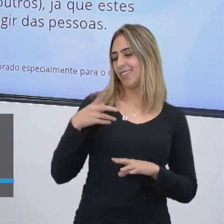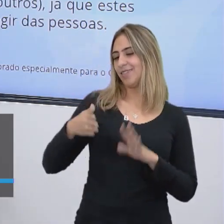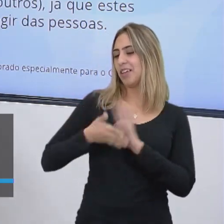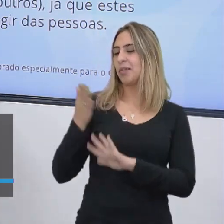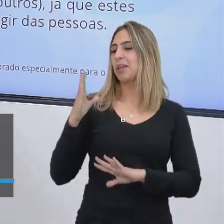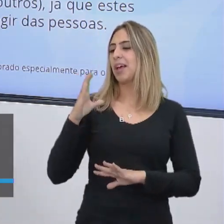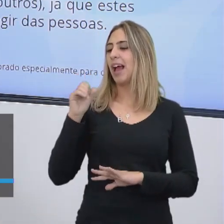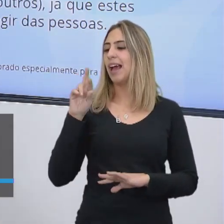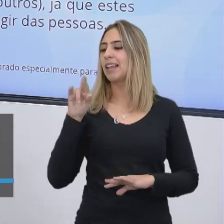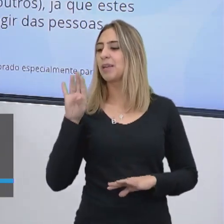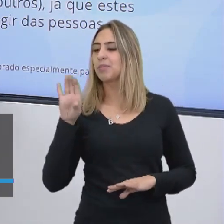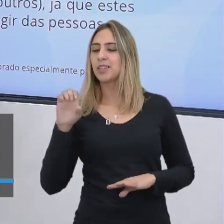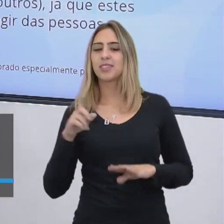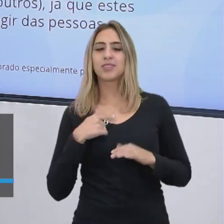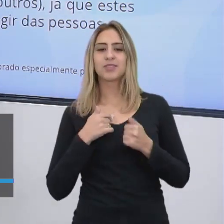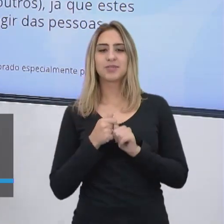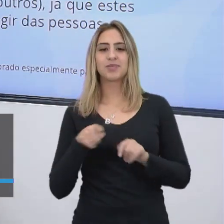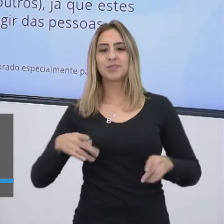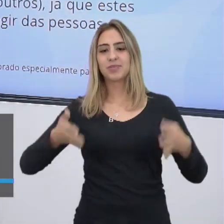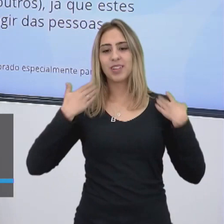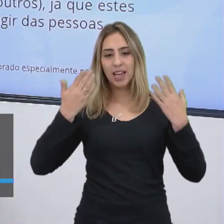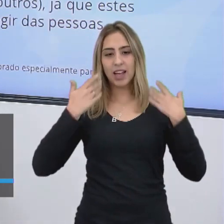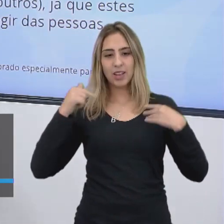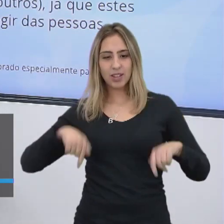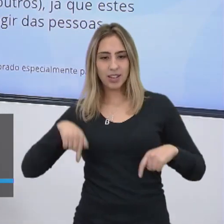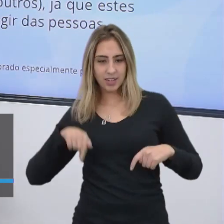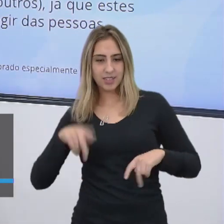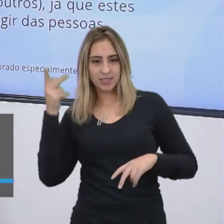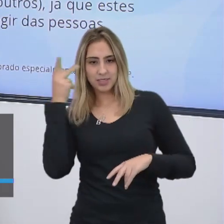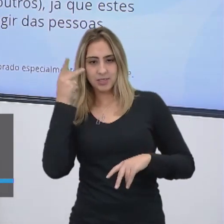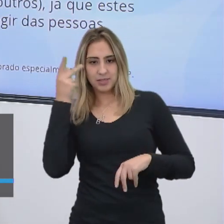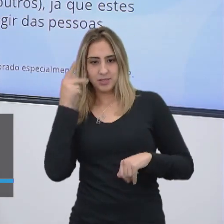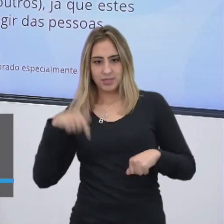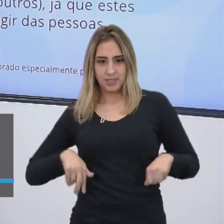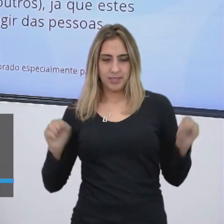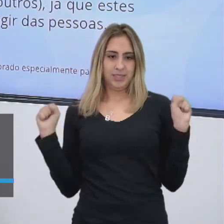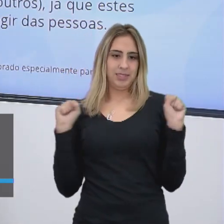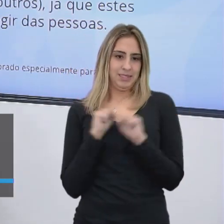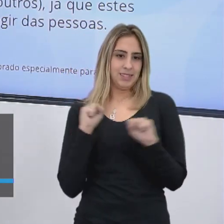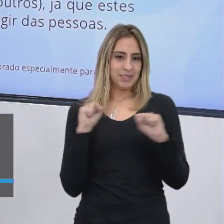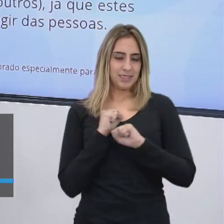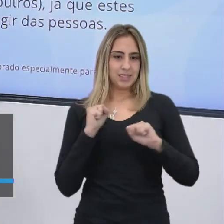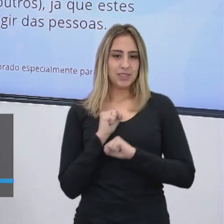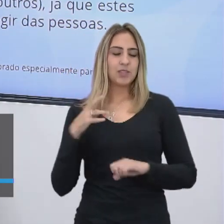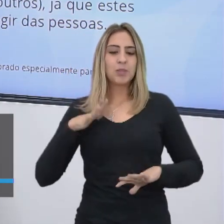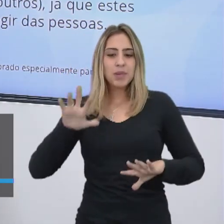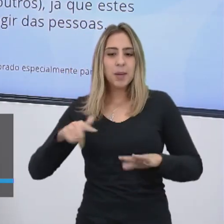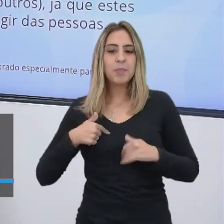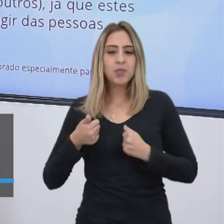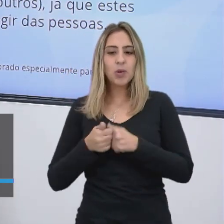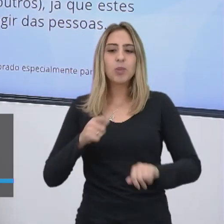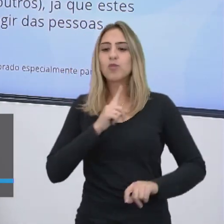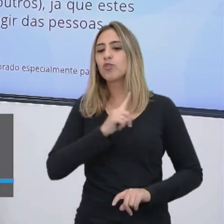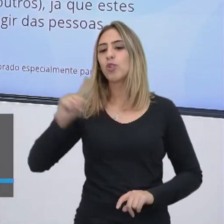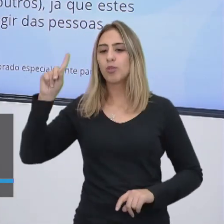Então hoje, num calor que está aqui na cidade de São Paulo, vocês estão vendo minha roupinha aqui, vou pegar meu ônibus e vou pro